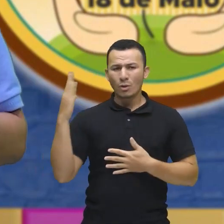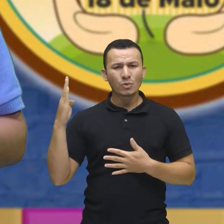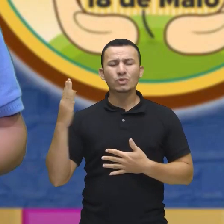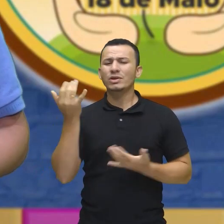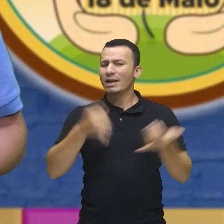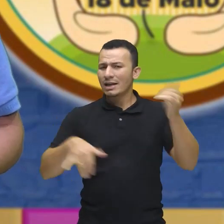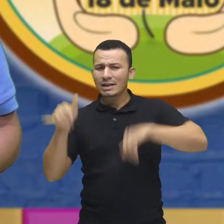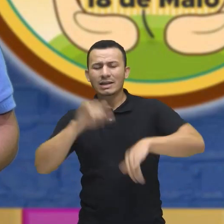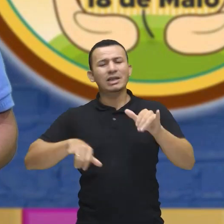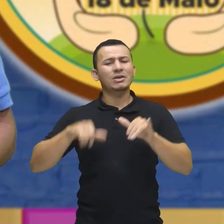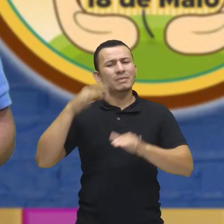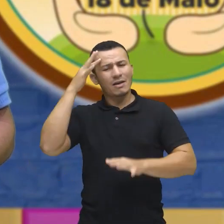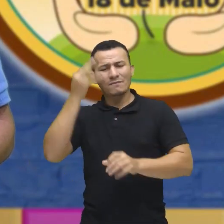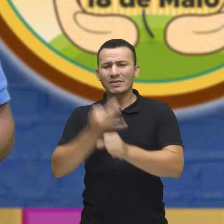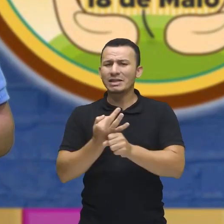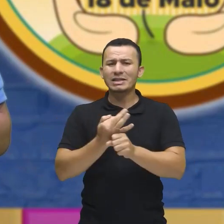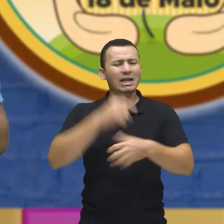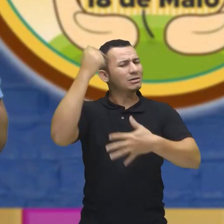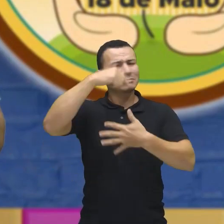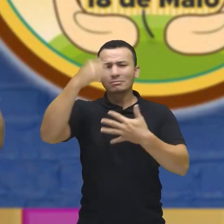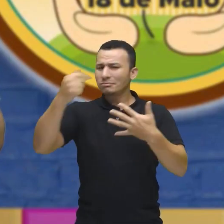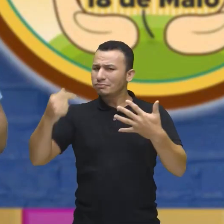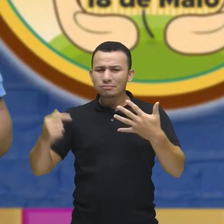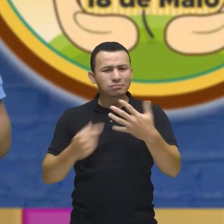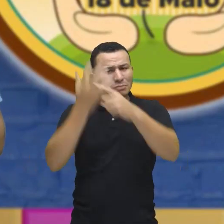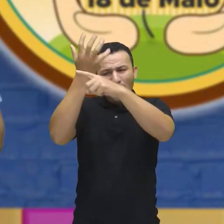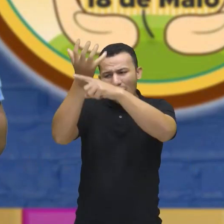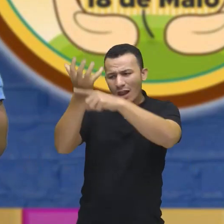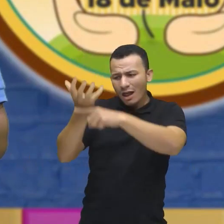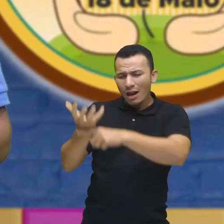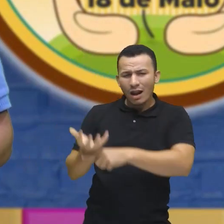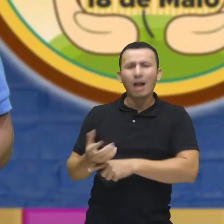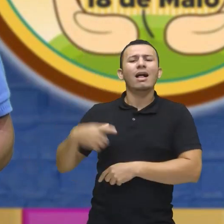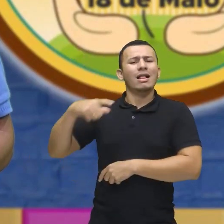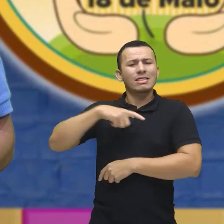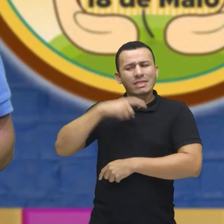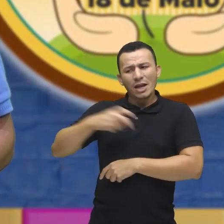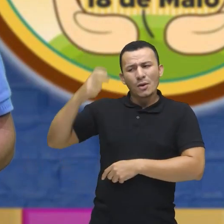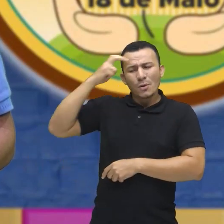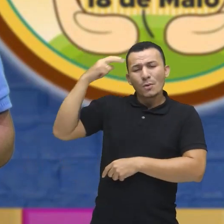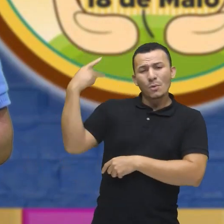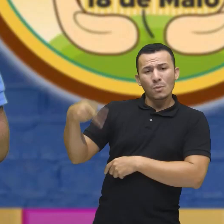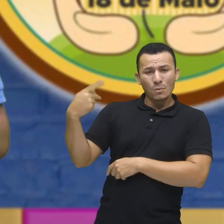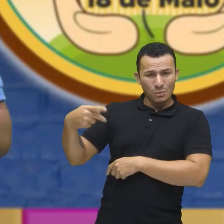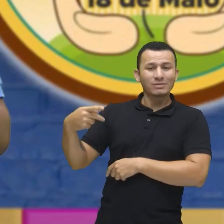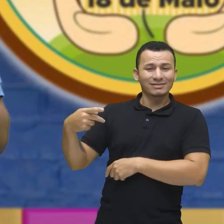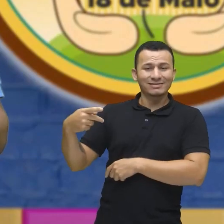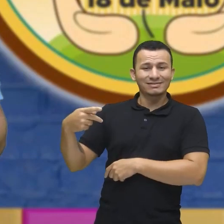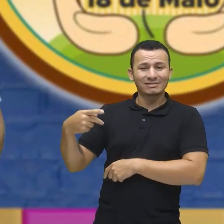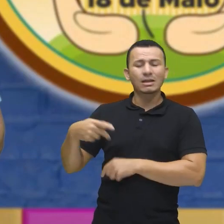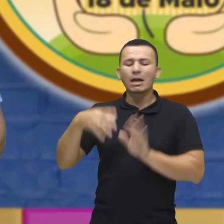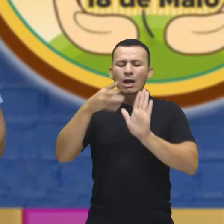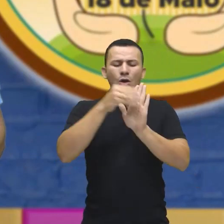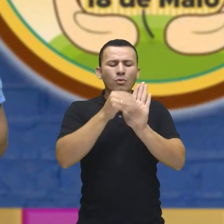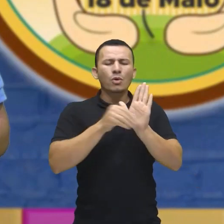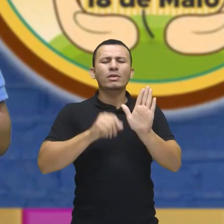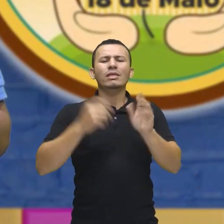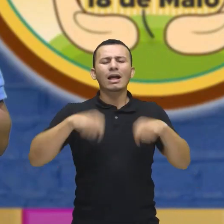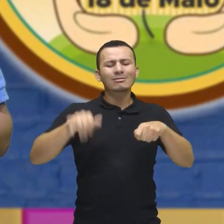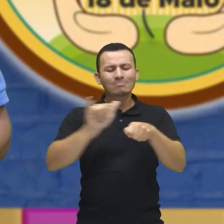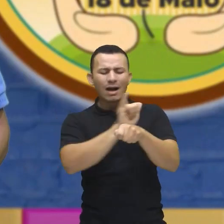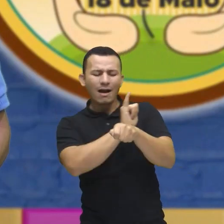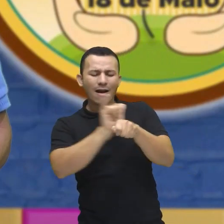química, física. É aquilo que eu falei, é fazer os conteúdos serem leves,